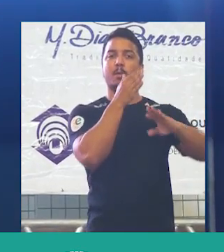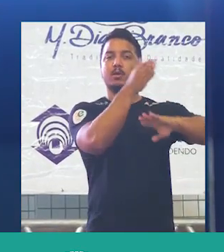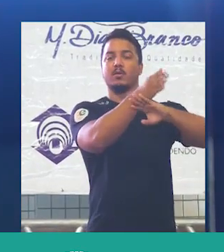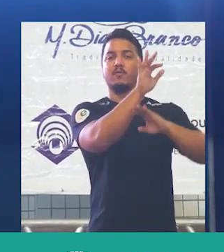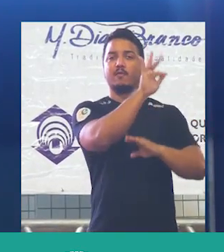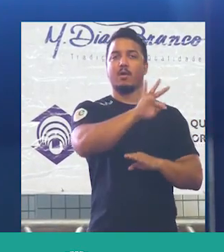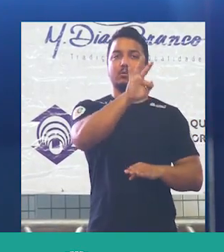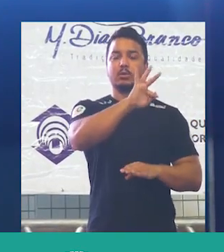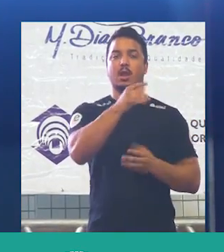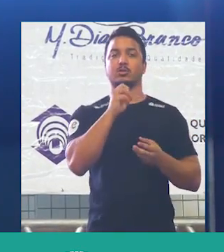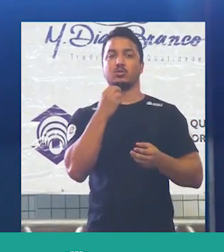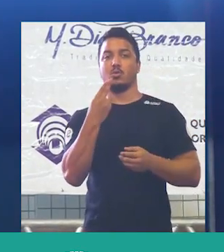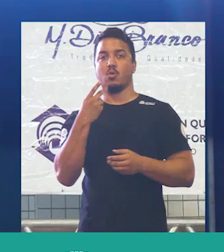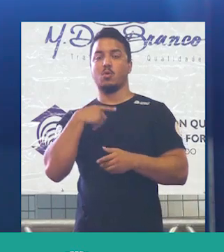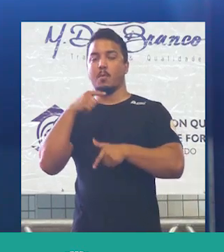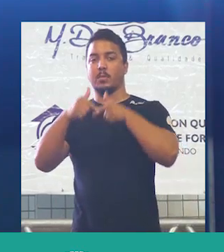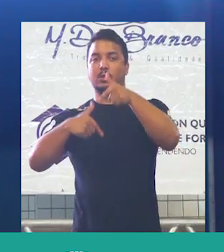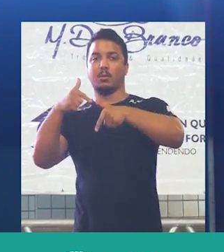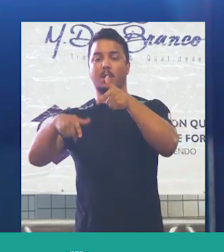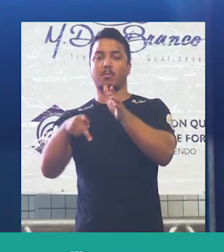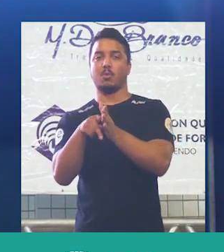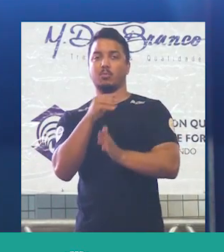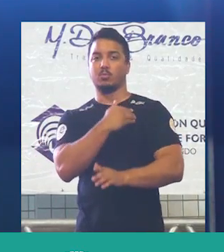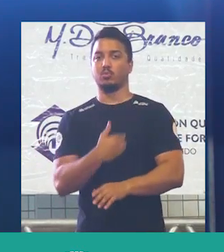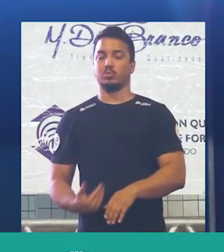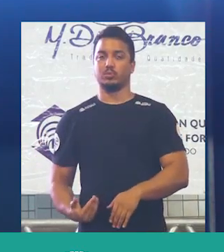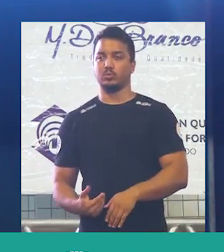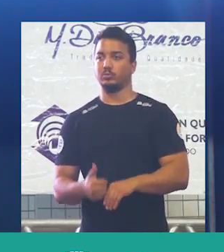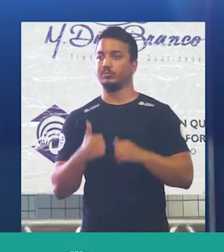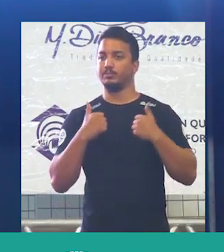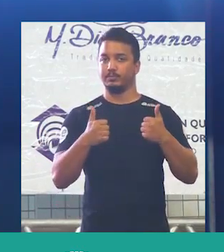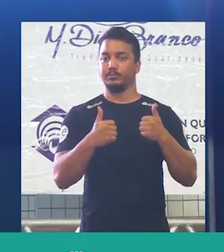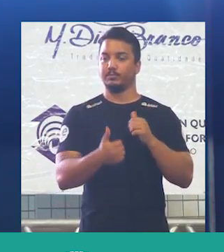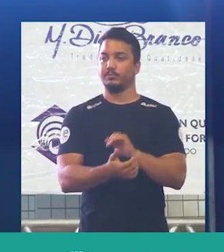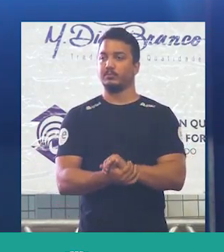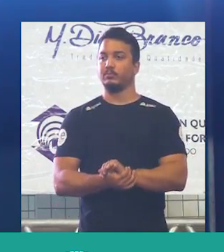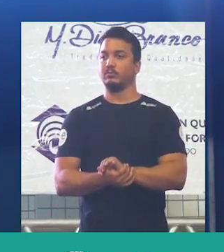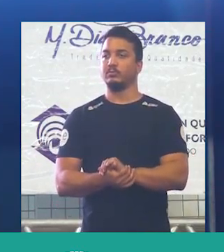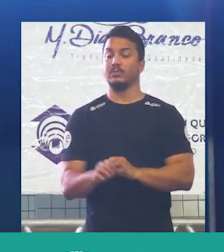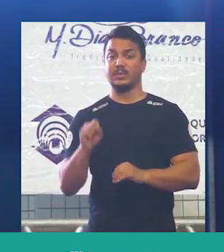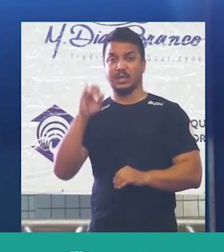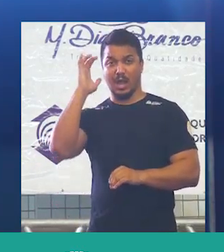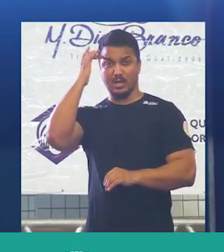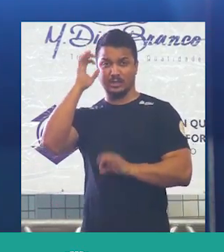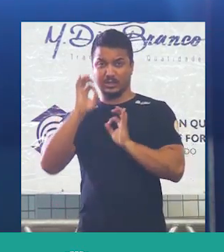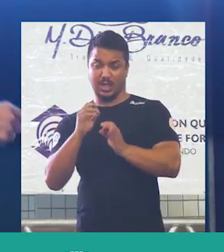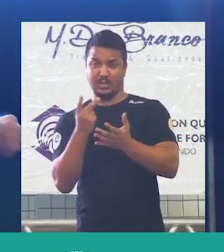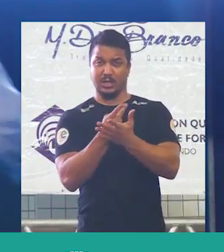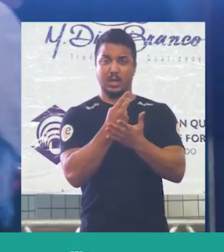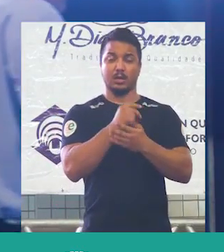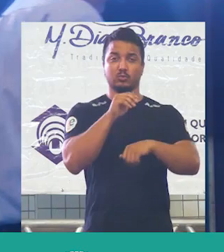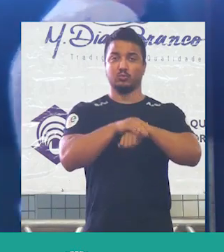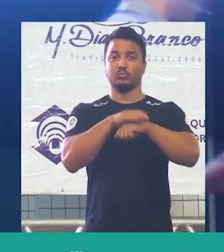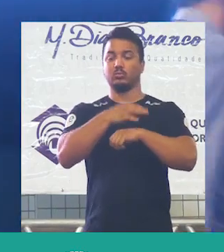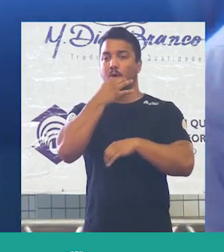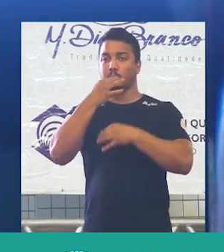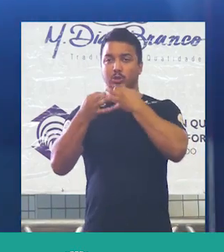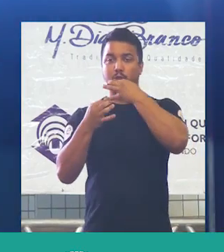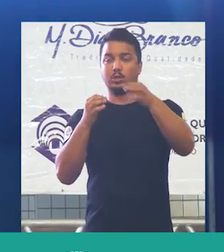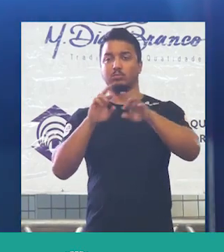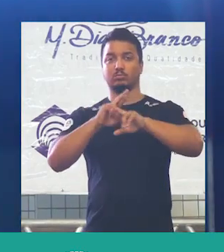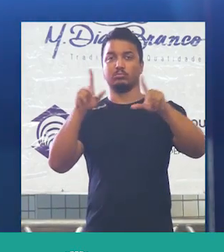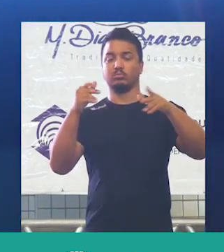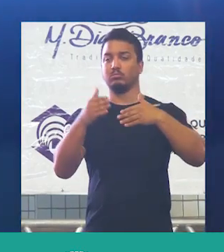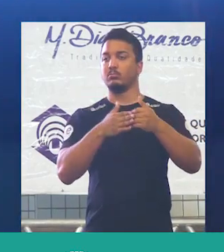nas universidades ou nos mercados de trabalho. Joia? Agora, se você acha certo ou errado, e cada um tem seu ponto de